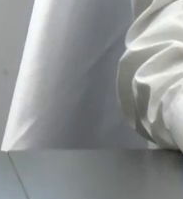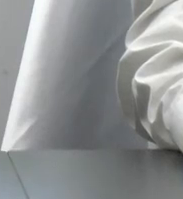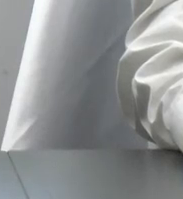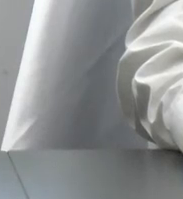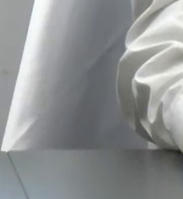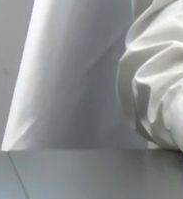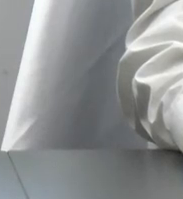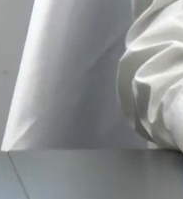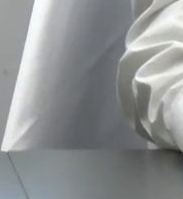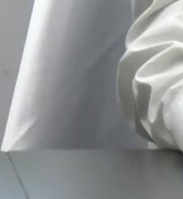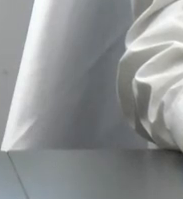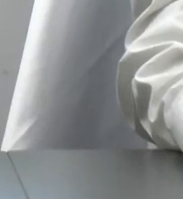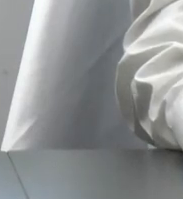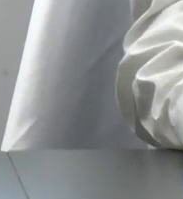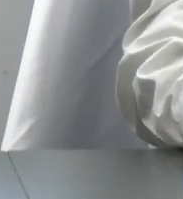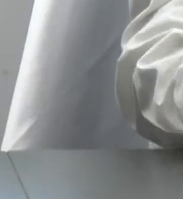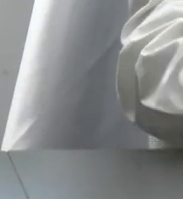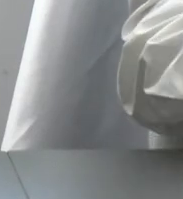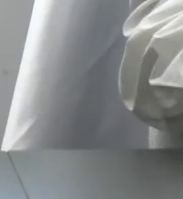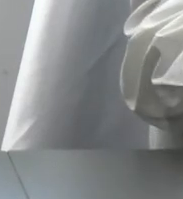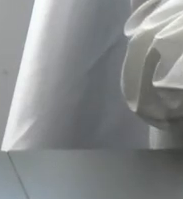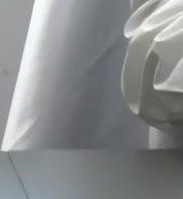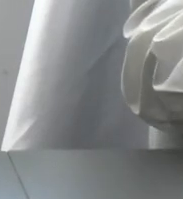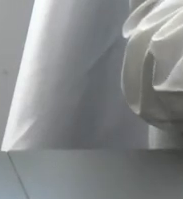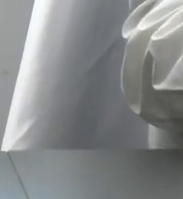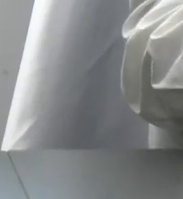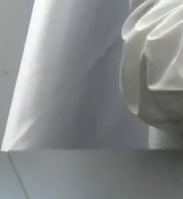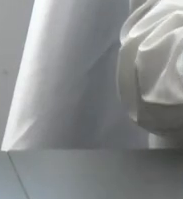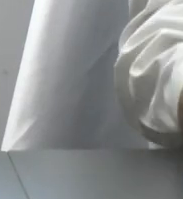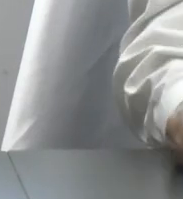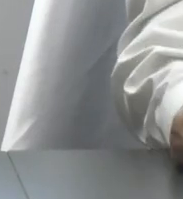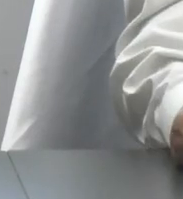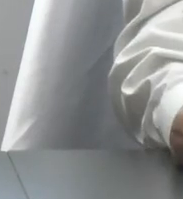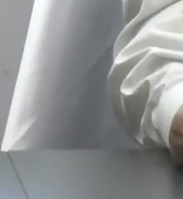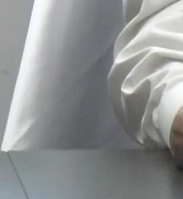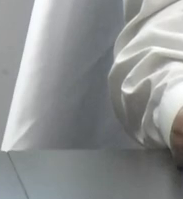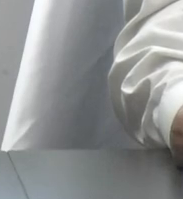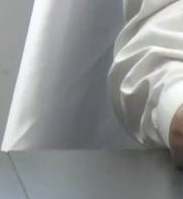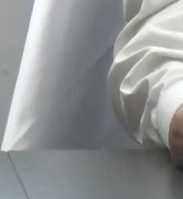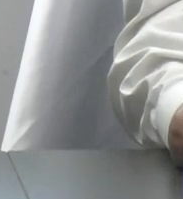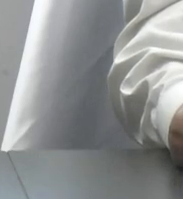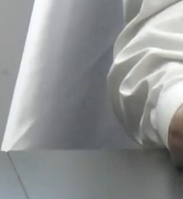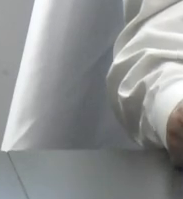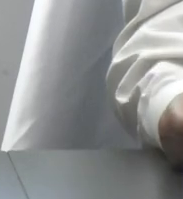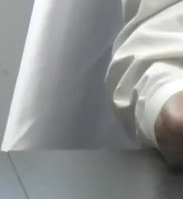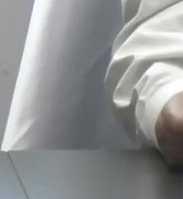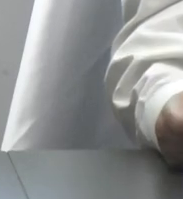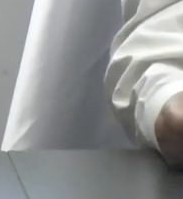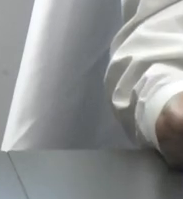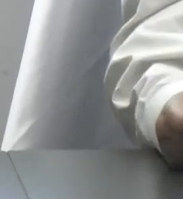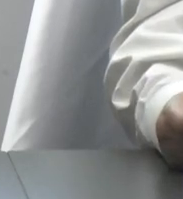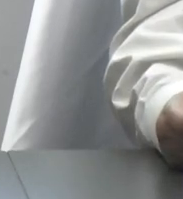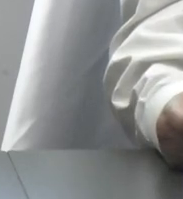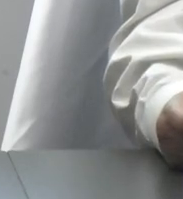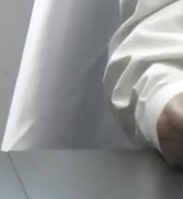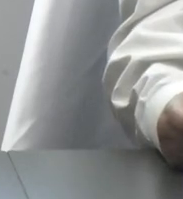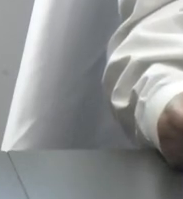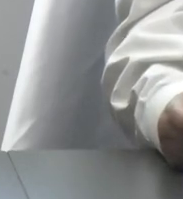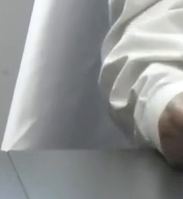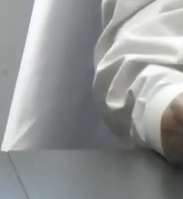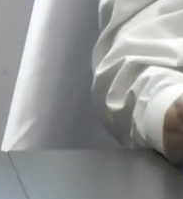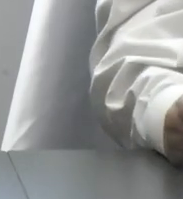minha atuação política o racismo estrutural que desumaniza esses corpos negros que